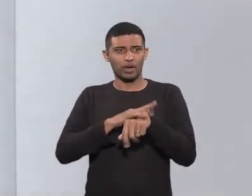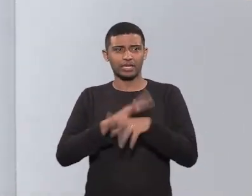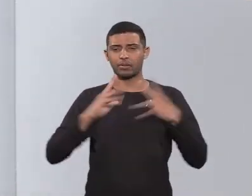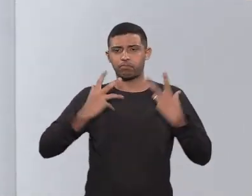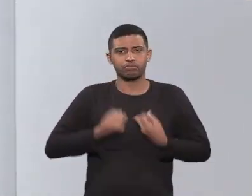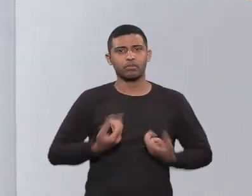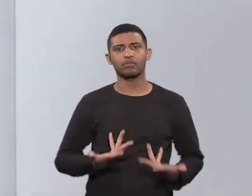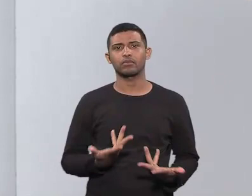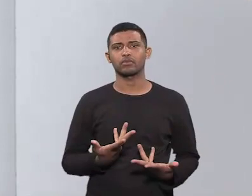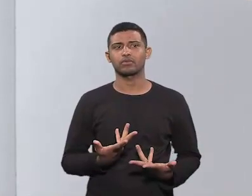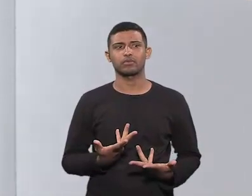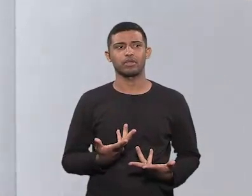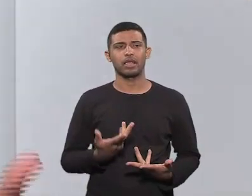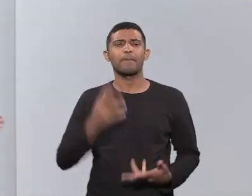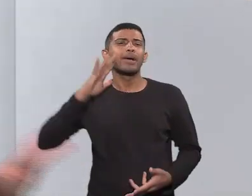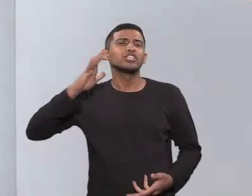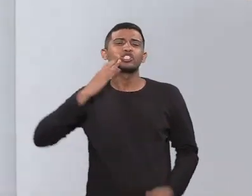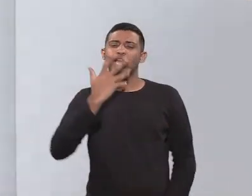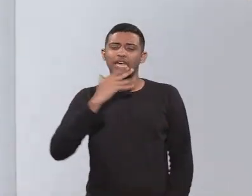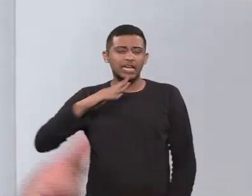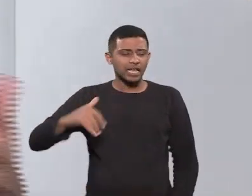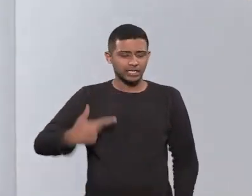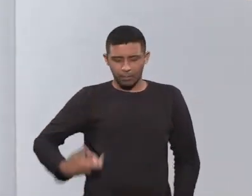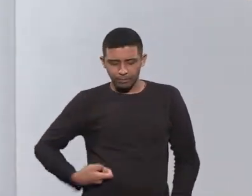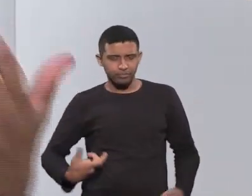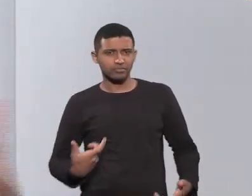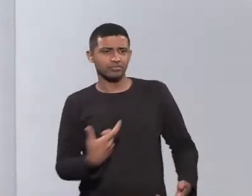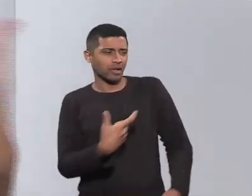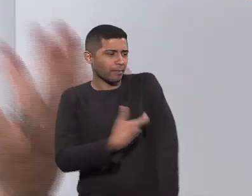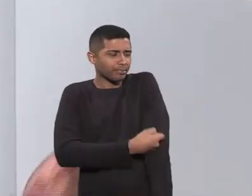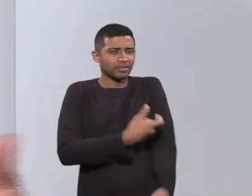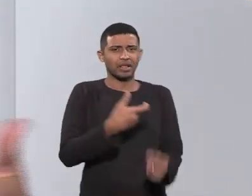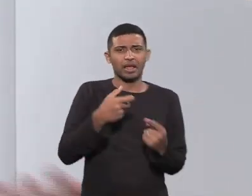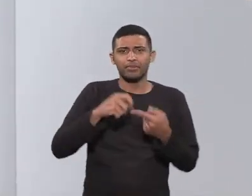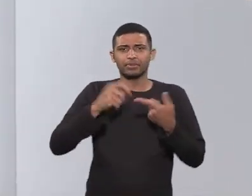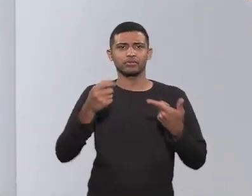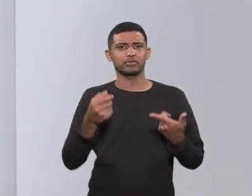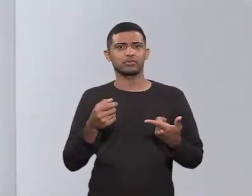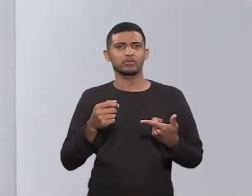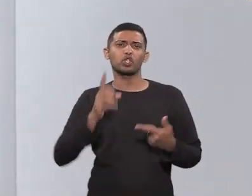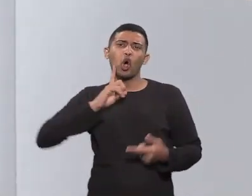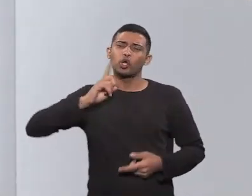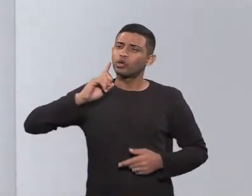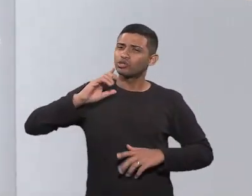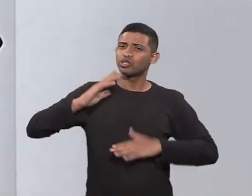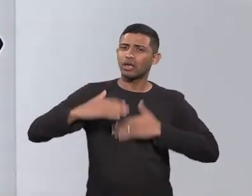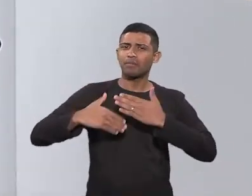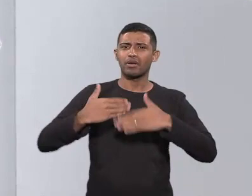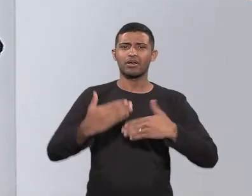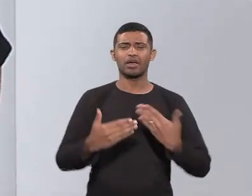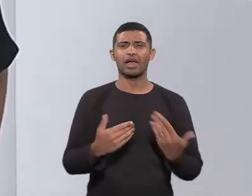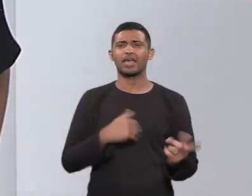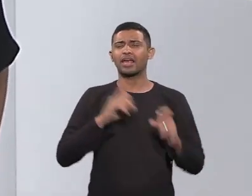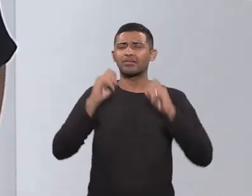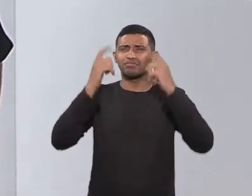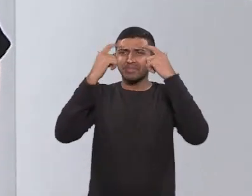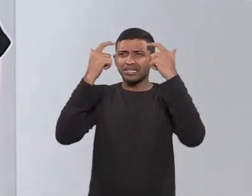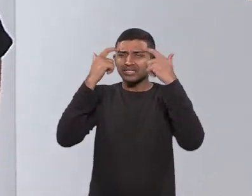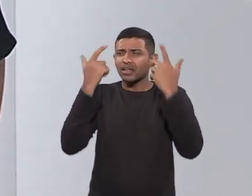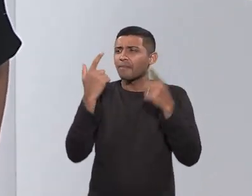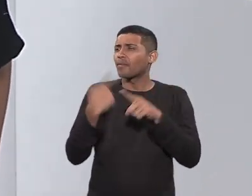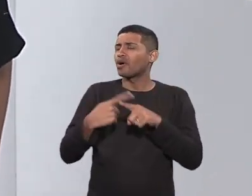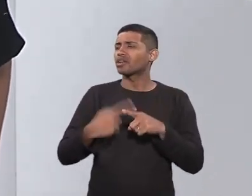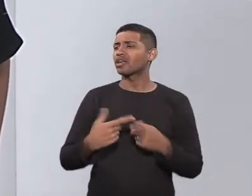repente vem alguém ali, fura a barriguinha dela e fura o dedinho dela e aquilo começa a se multiplicar todo dia. Por que estão fazendo isso